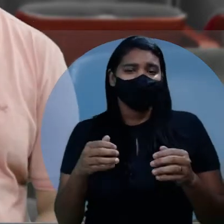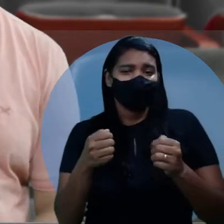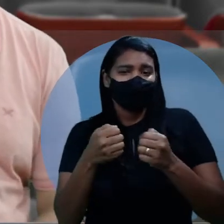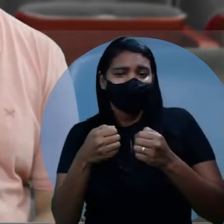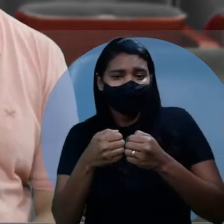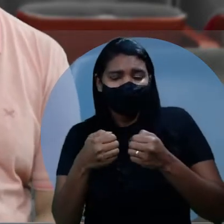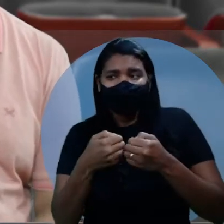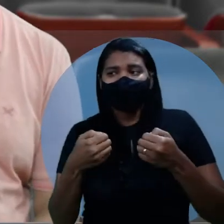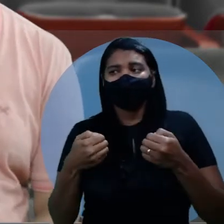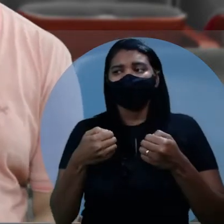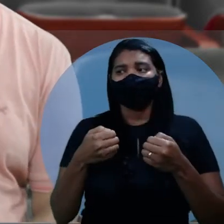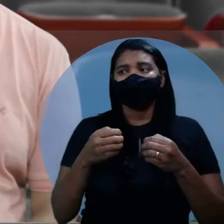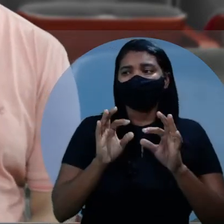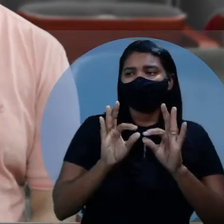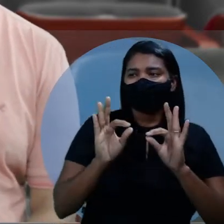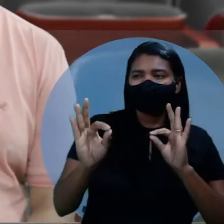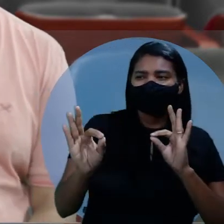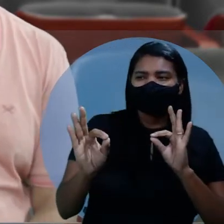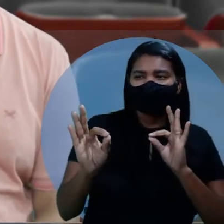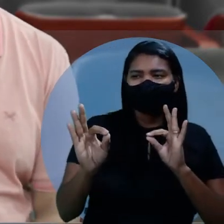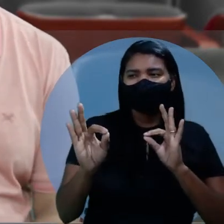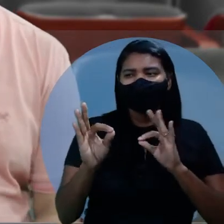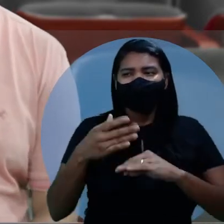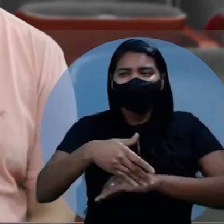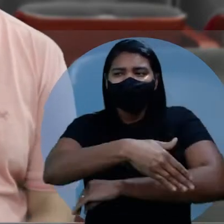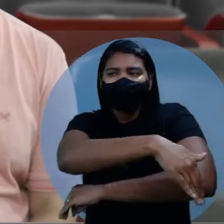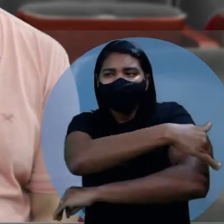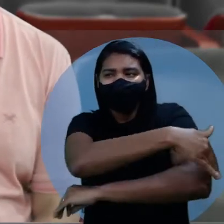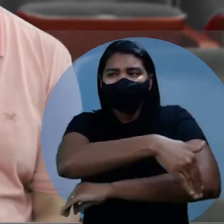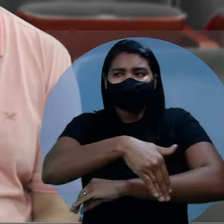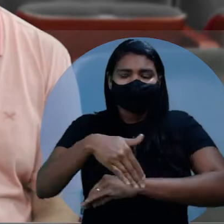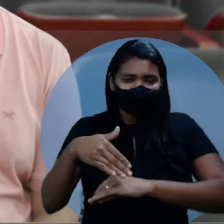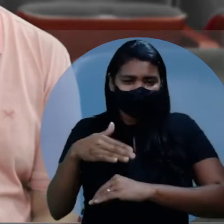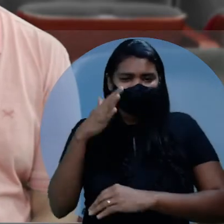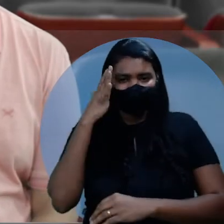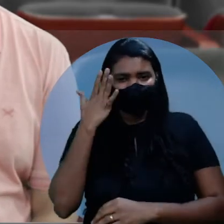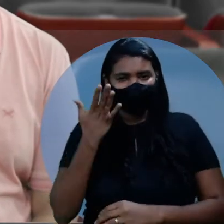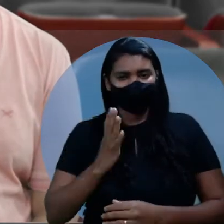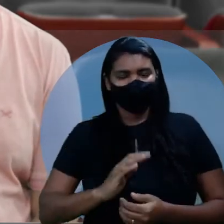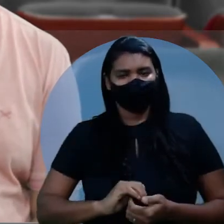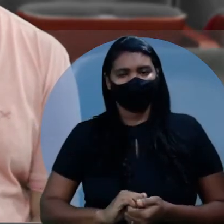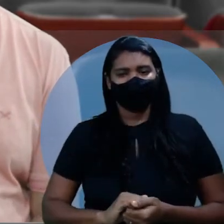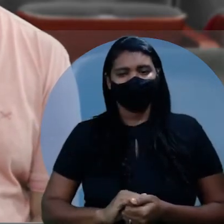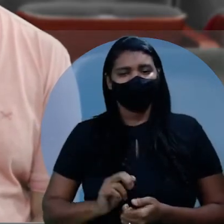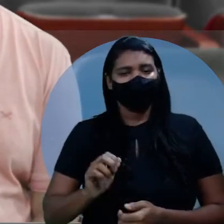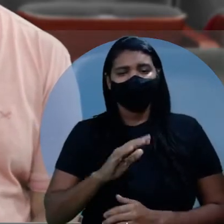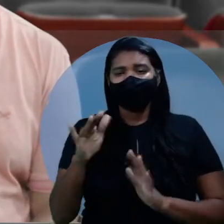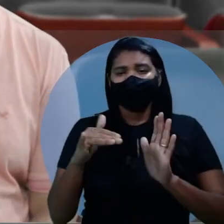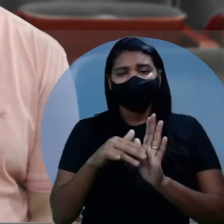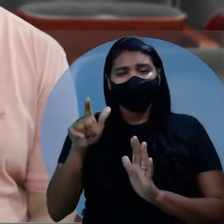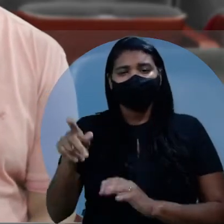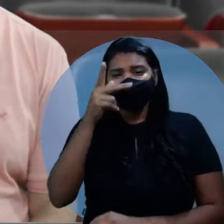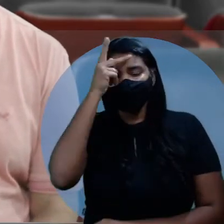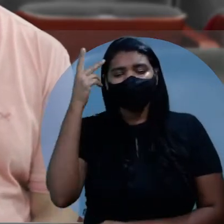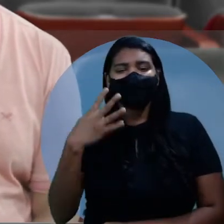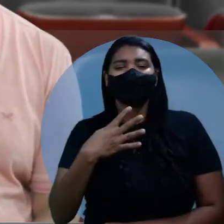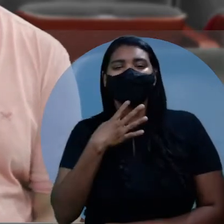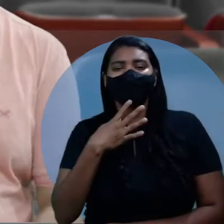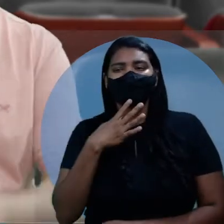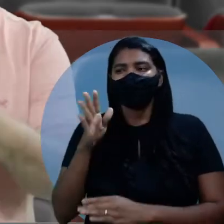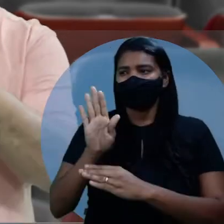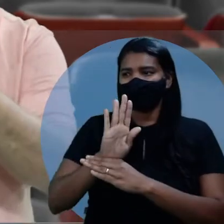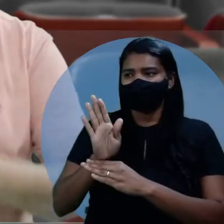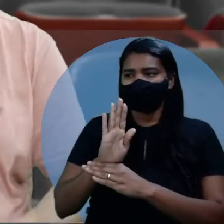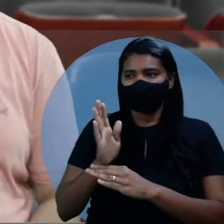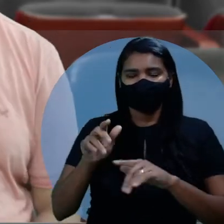longe do Cinema São Luís, ali na esquina, tal, exatamente. Virou uma referência, né? E aí, tem aqui, olhando na tela, né,